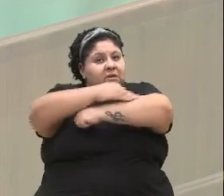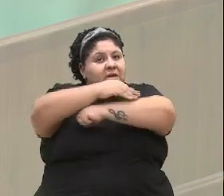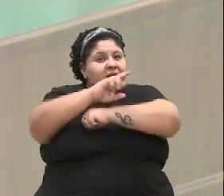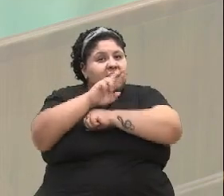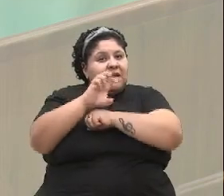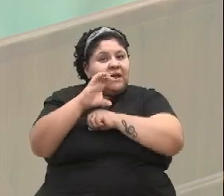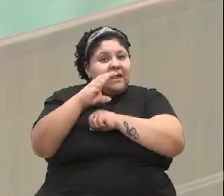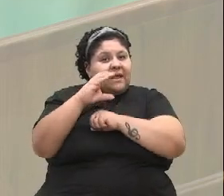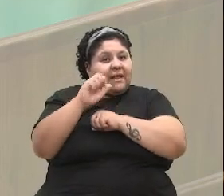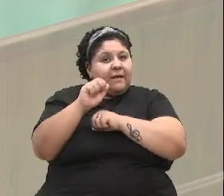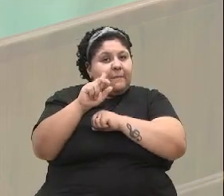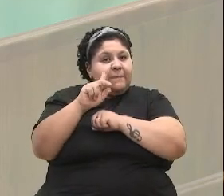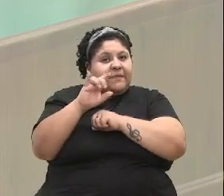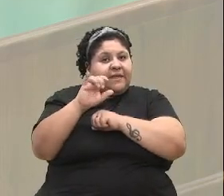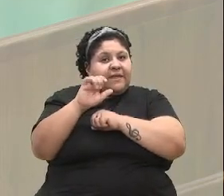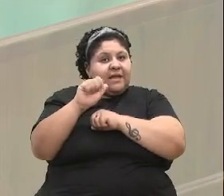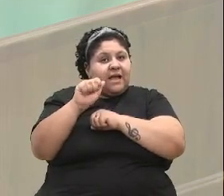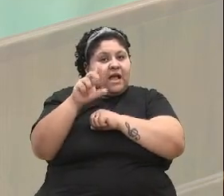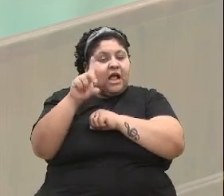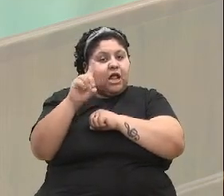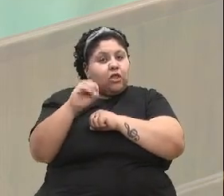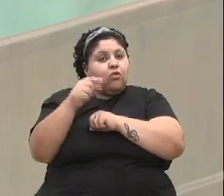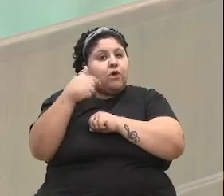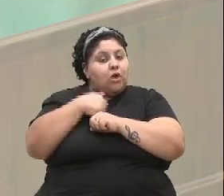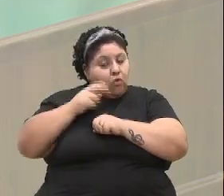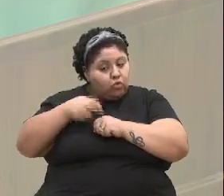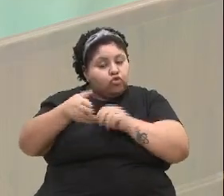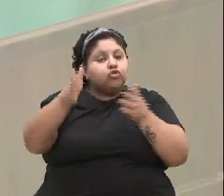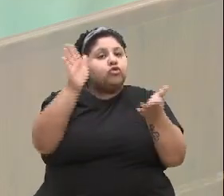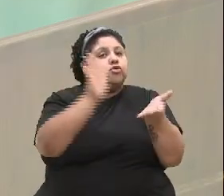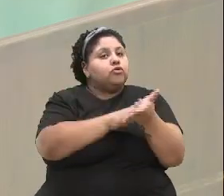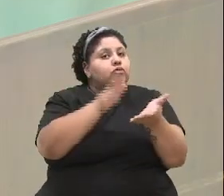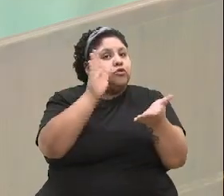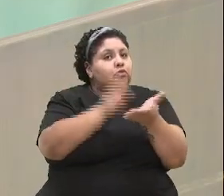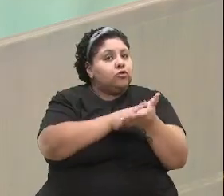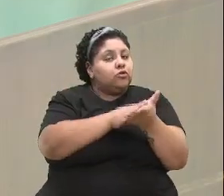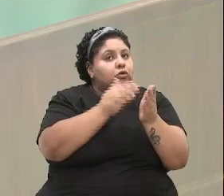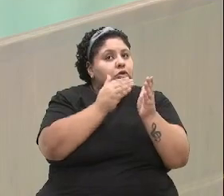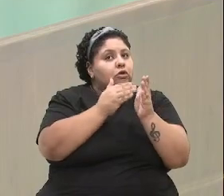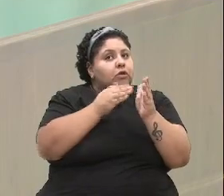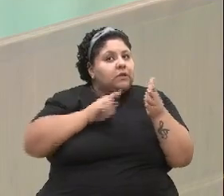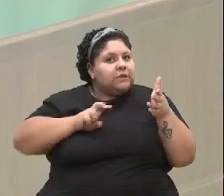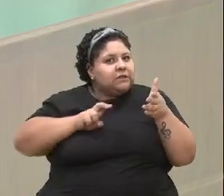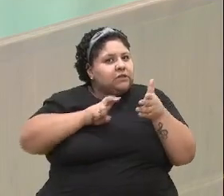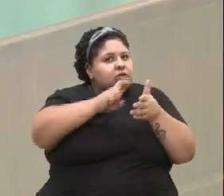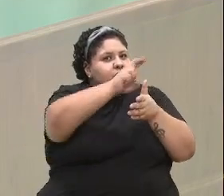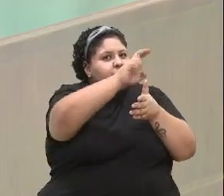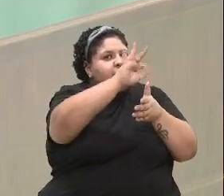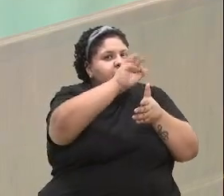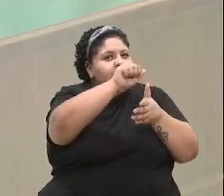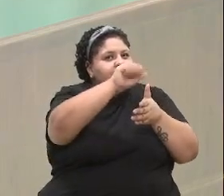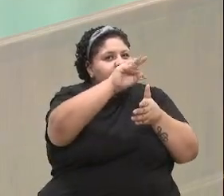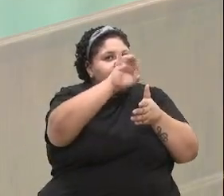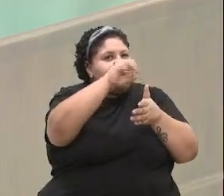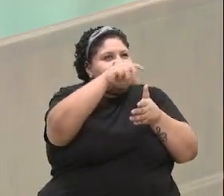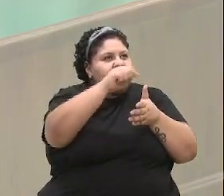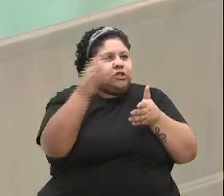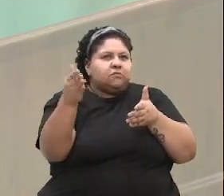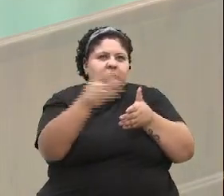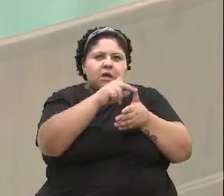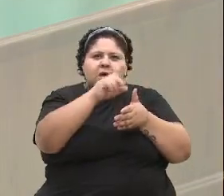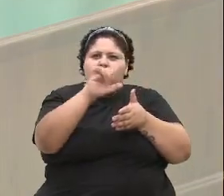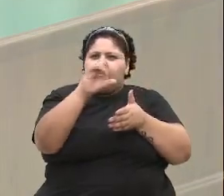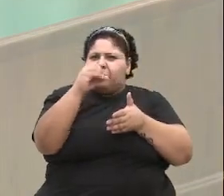recapeado eu vou vou continuar cobrando a subida do Fátima morrão do Pioneiro varista